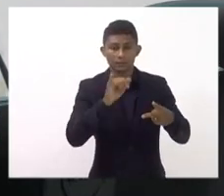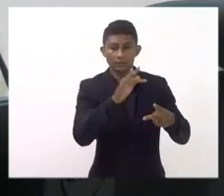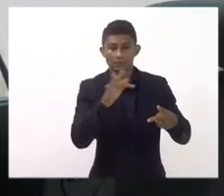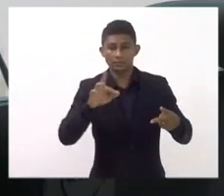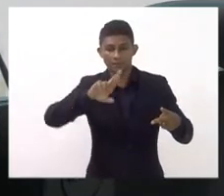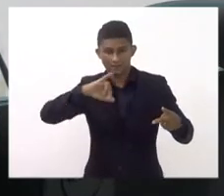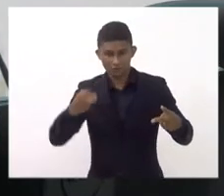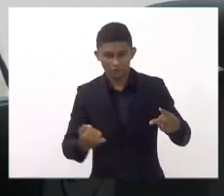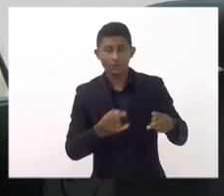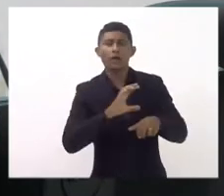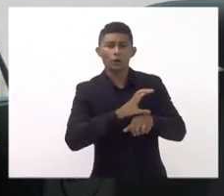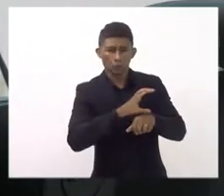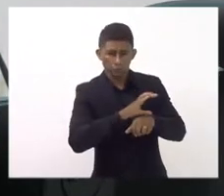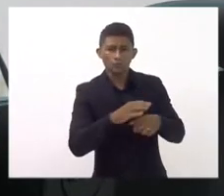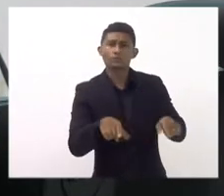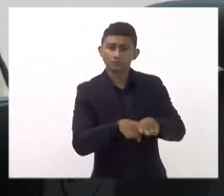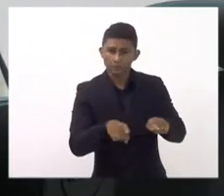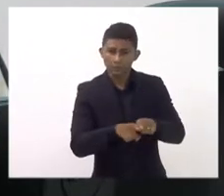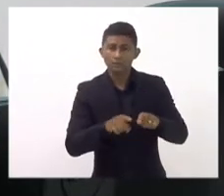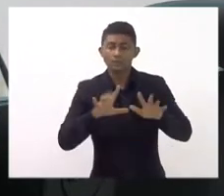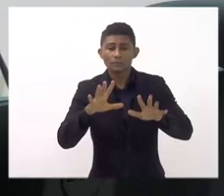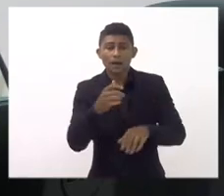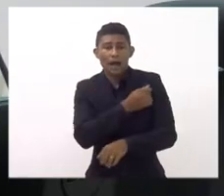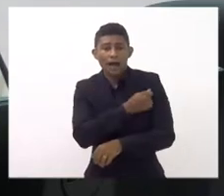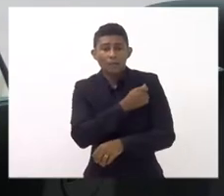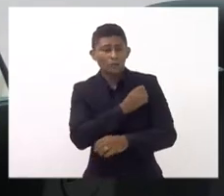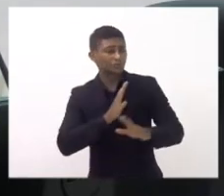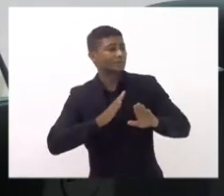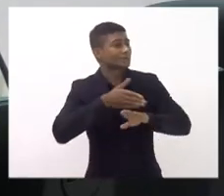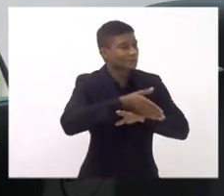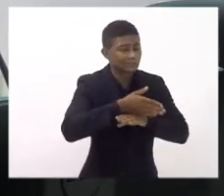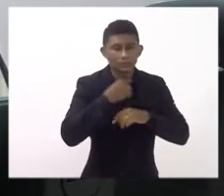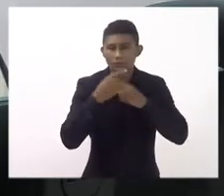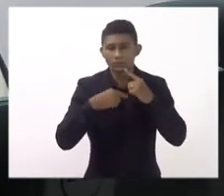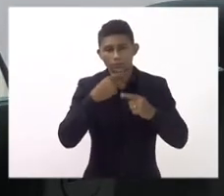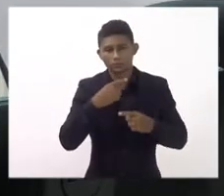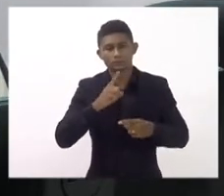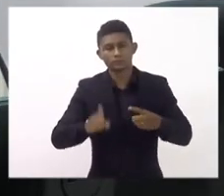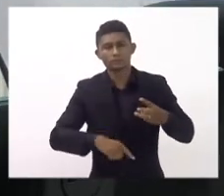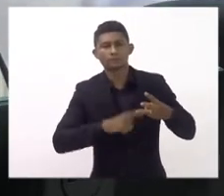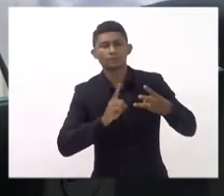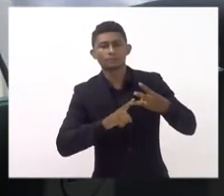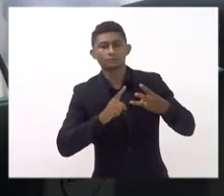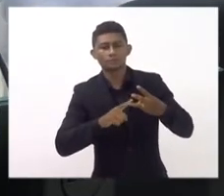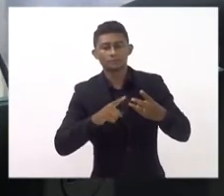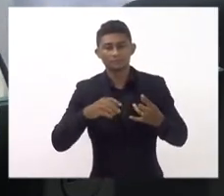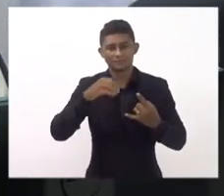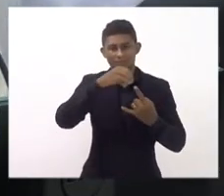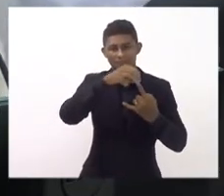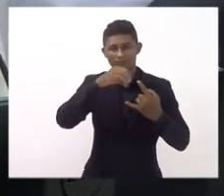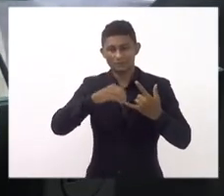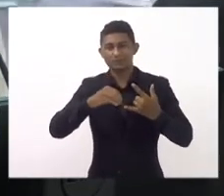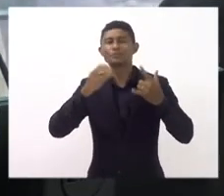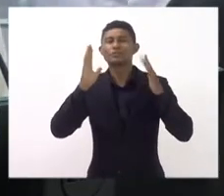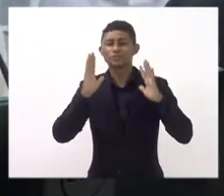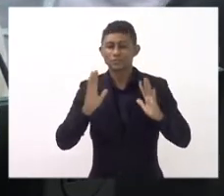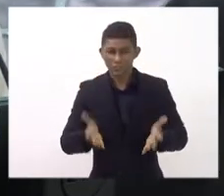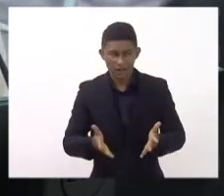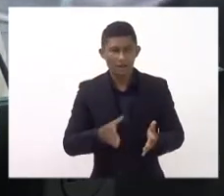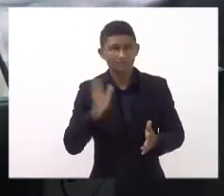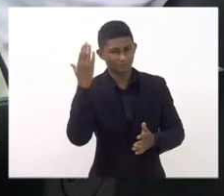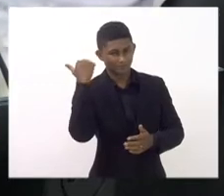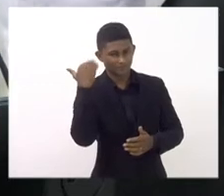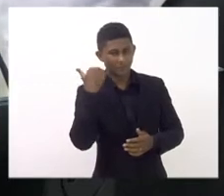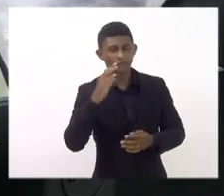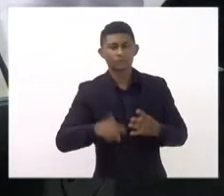um pouco maior. Depois a gente tem ofertas mais residuais. A Fiocruz já chegou a ofertar, nesse momento não está ofertando, o